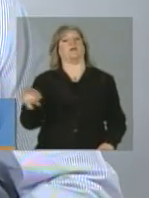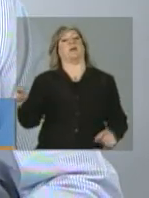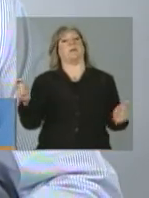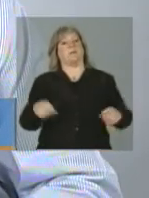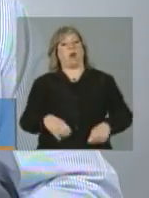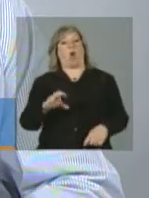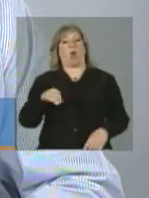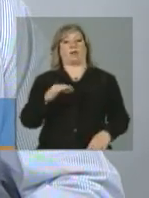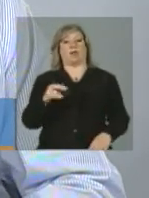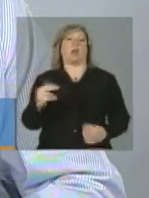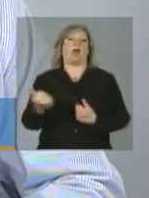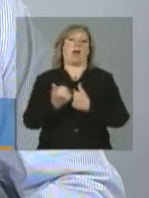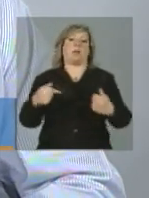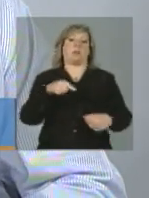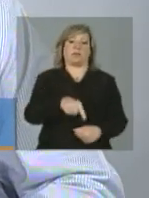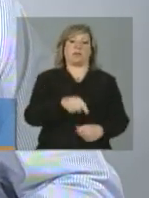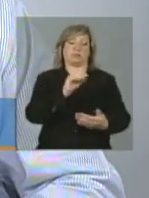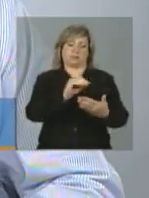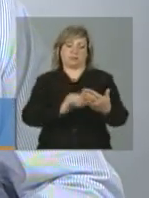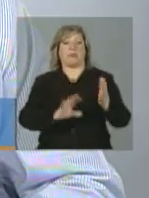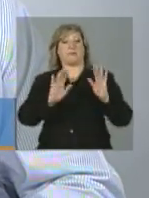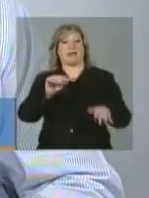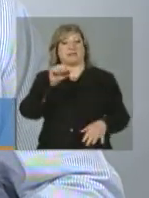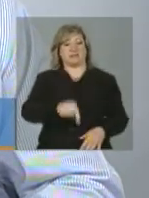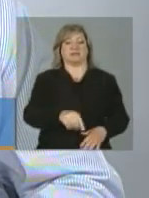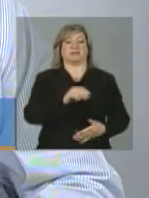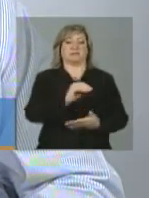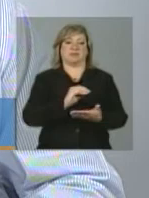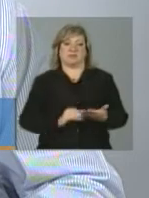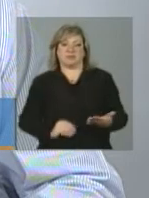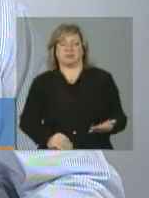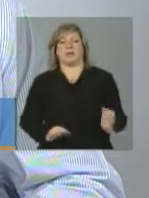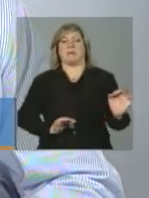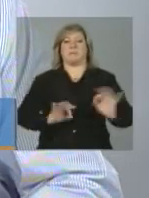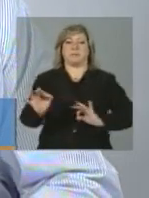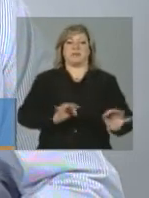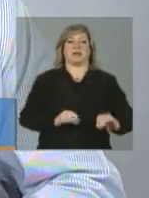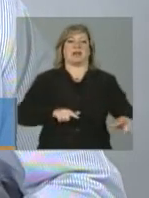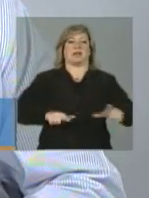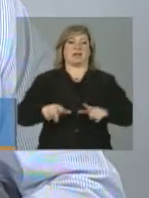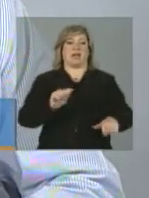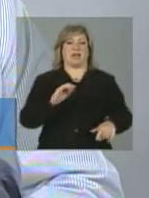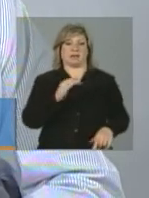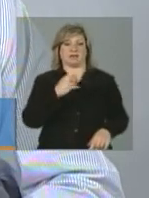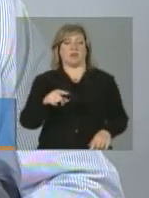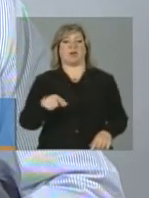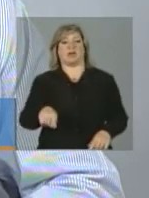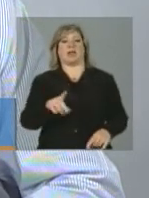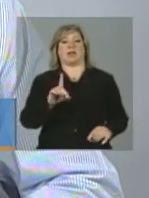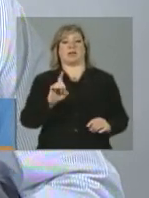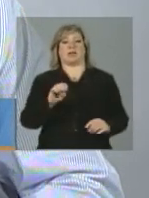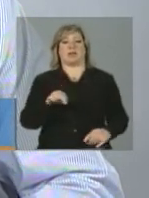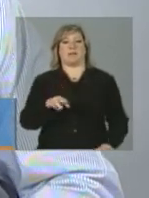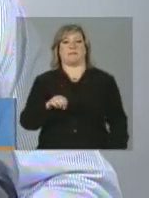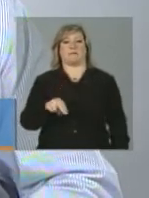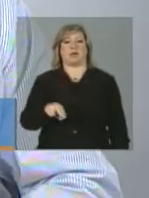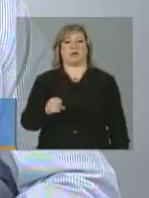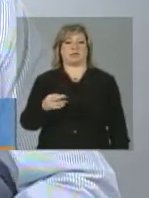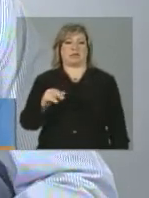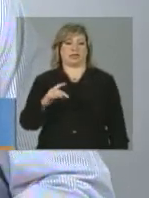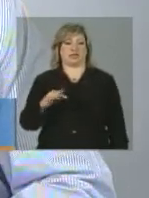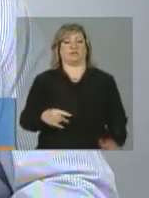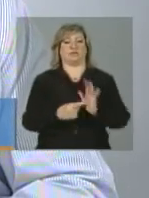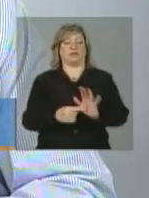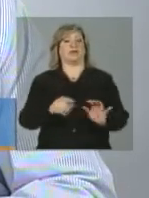nesse preenchimento. Mas o preenchimento, até antecipando, tanto o plano de ação quanto o demonstrativo, deverá ser preenchido obrigatoriamente